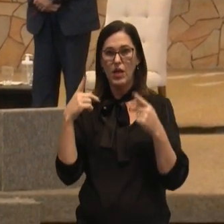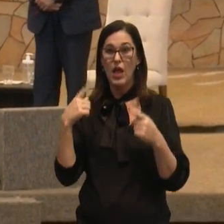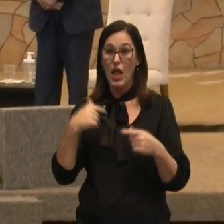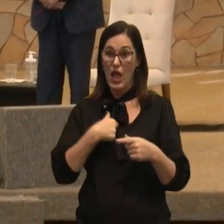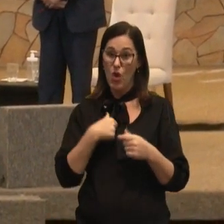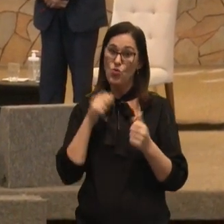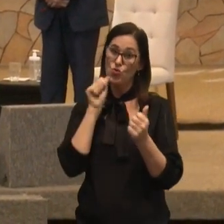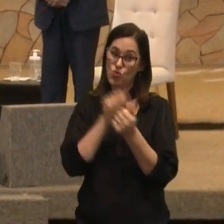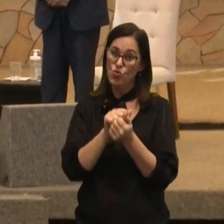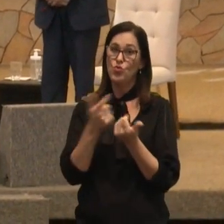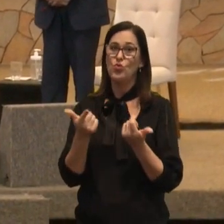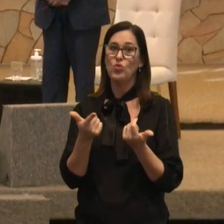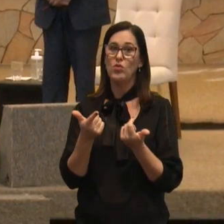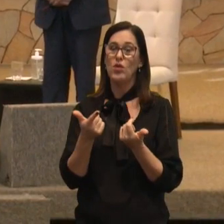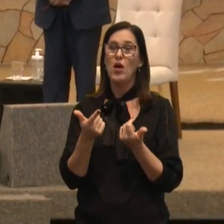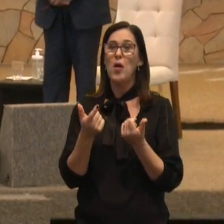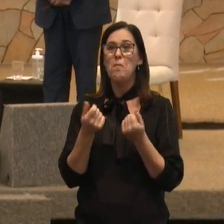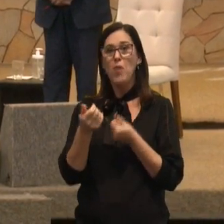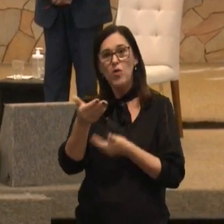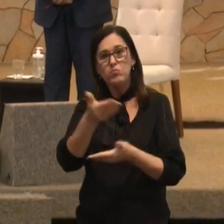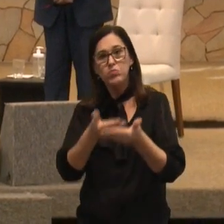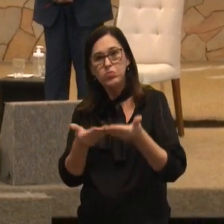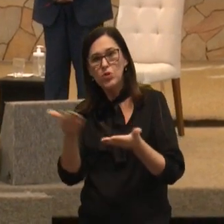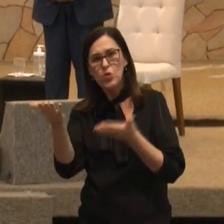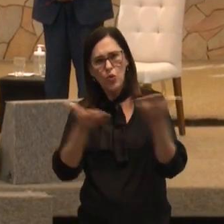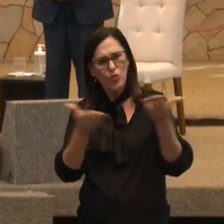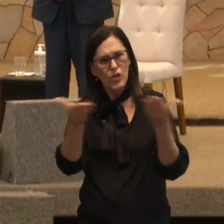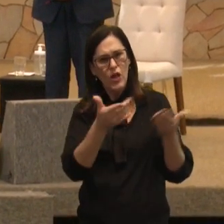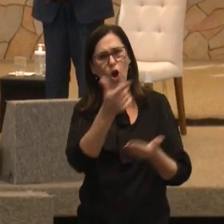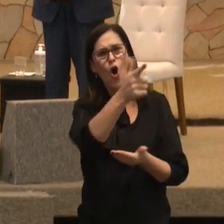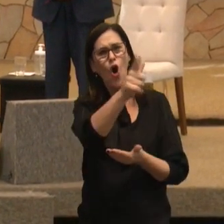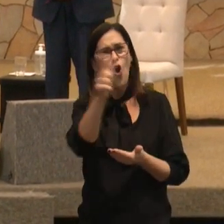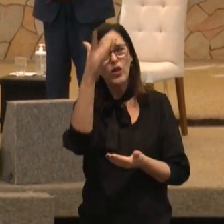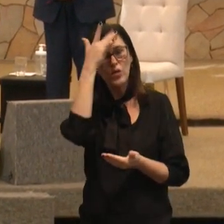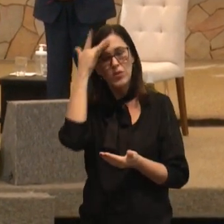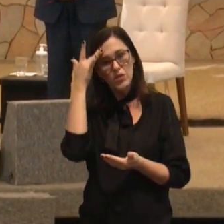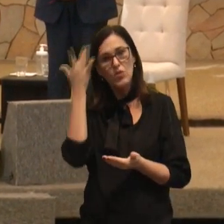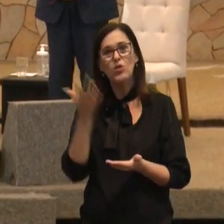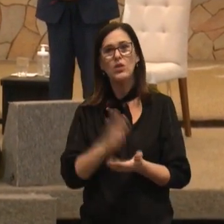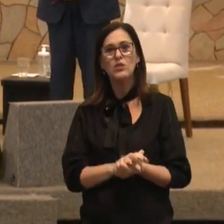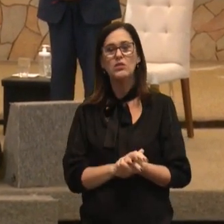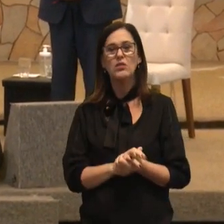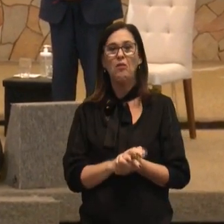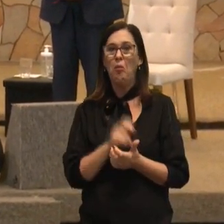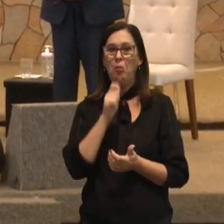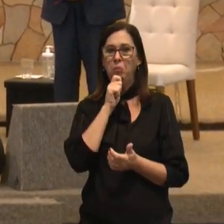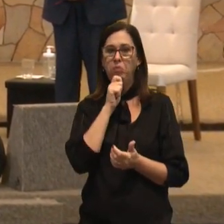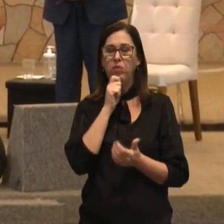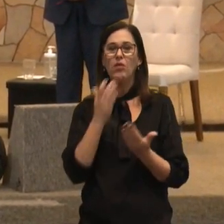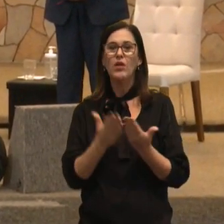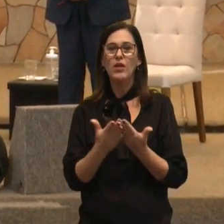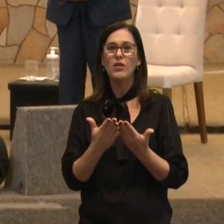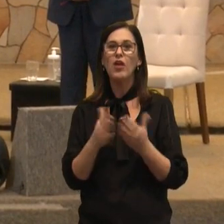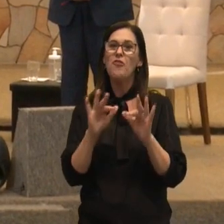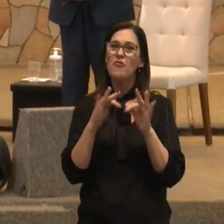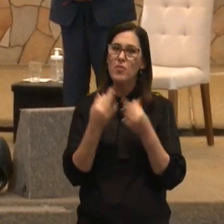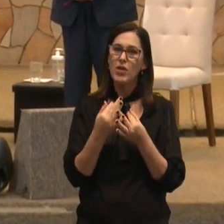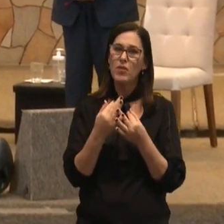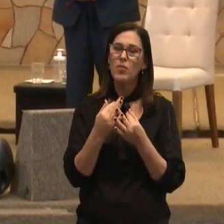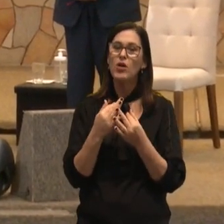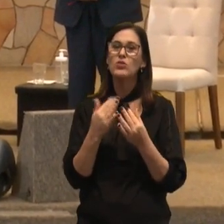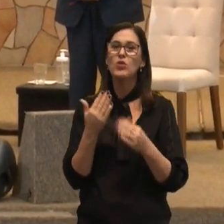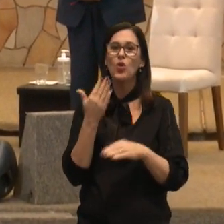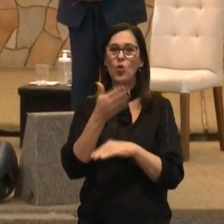pode compartilhar o link, divulgando, para que outras pessoas, inclusive não crentes, familiares, possam acessar